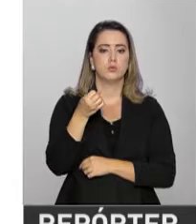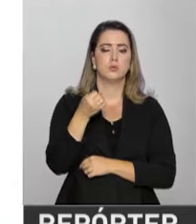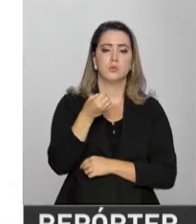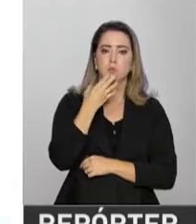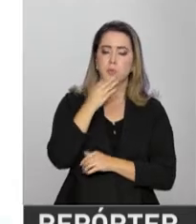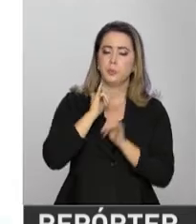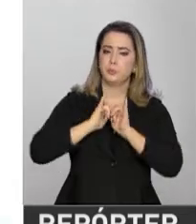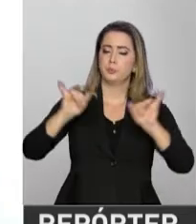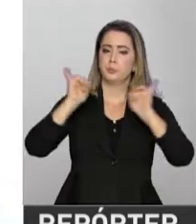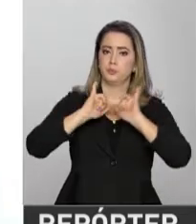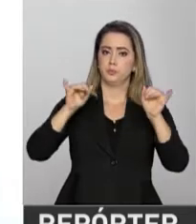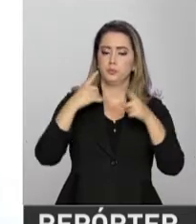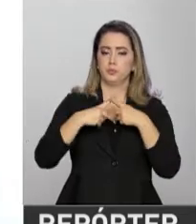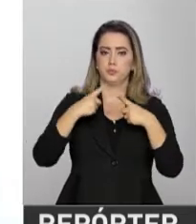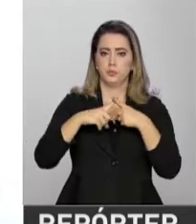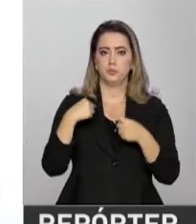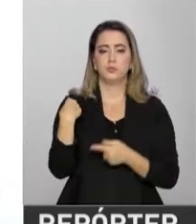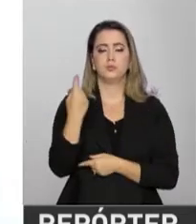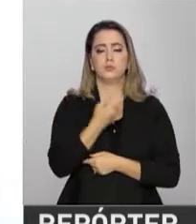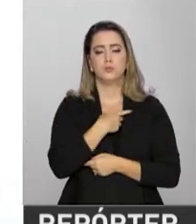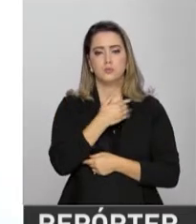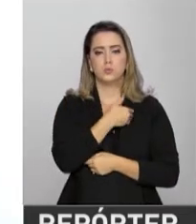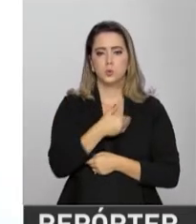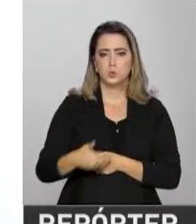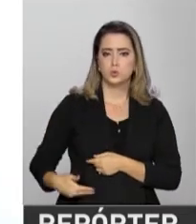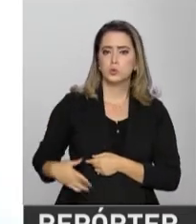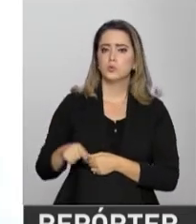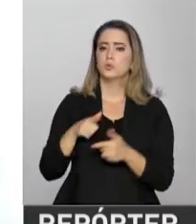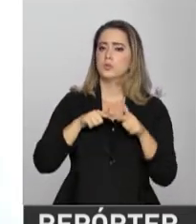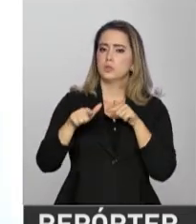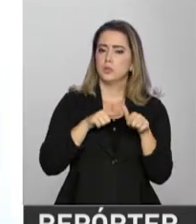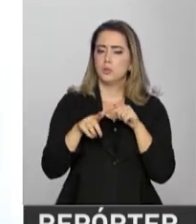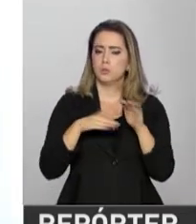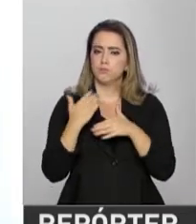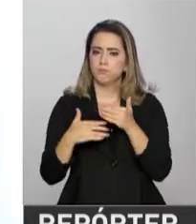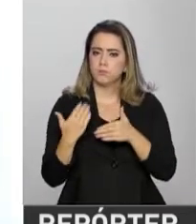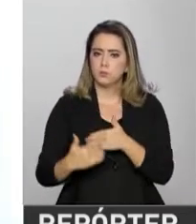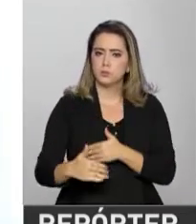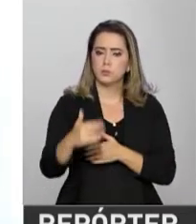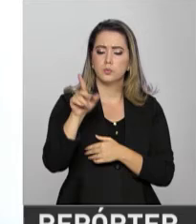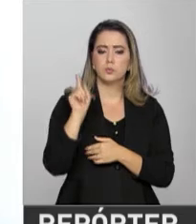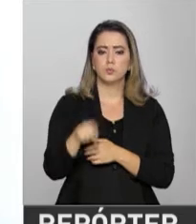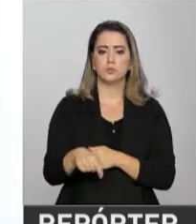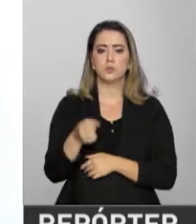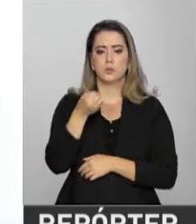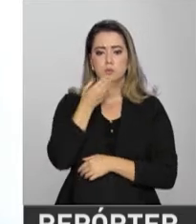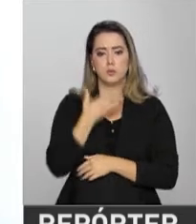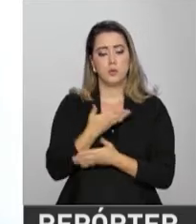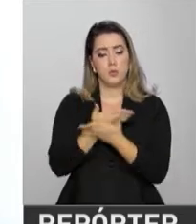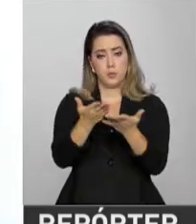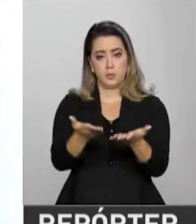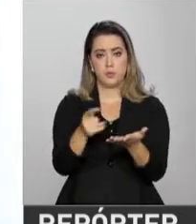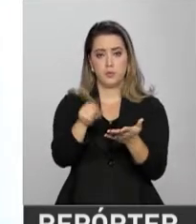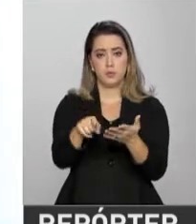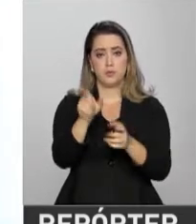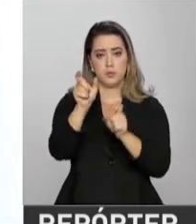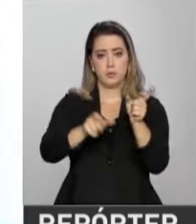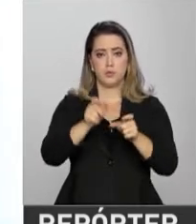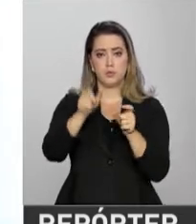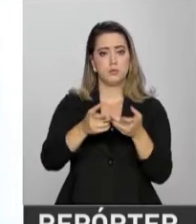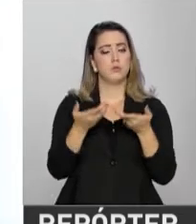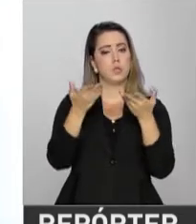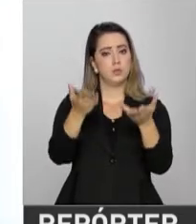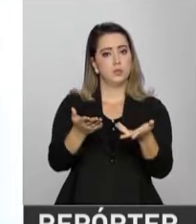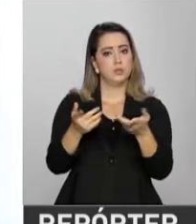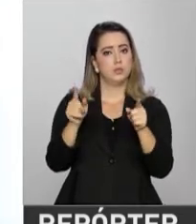fruto precisamente do quilo que o governo está fazendo ao longo do tempo e que em benefício de você consumidor você